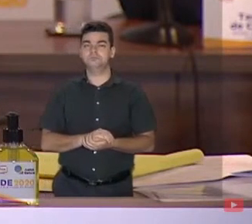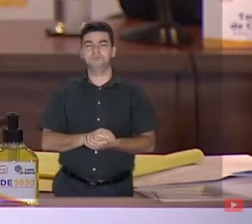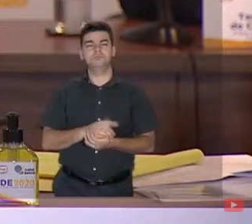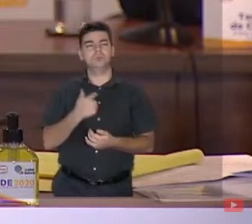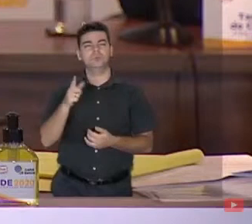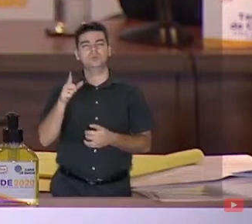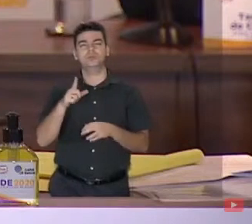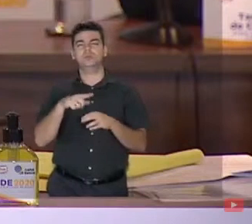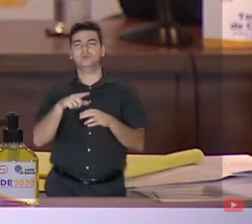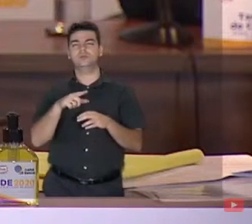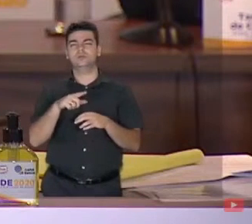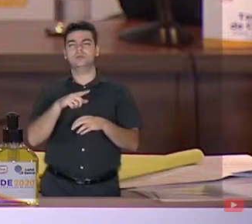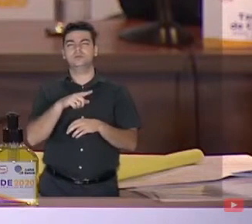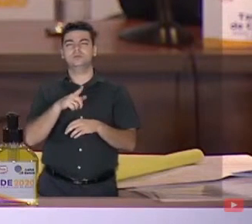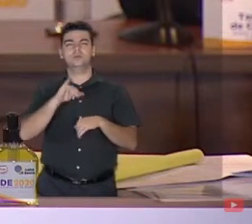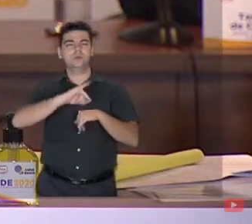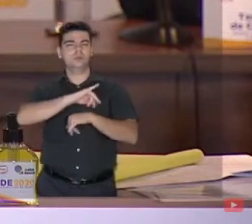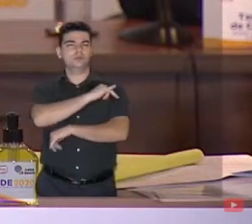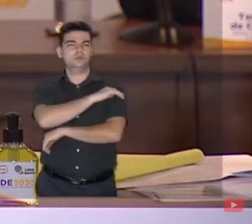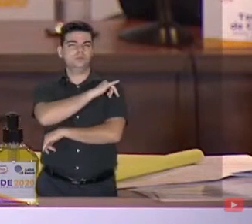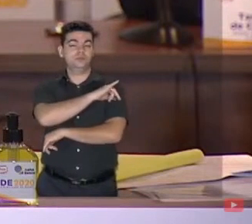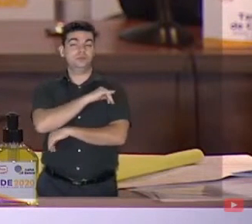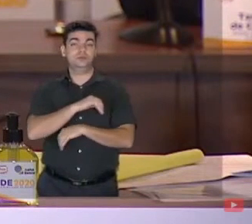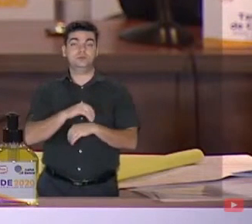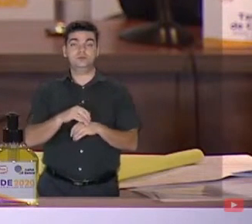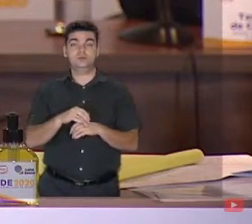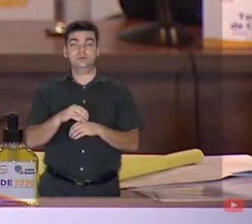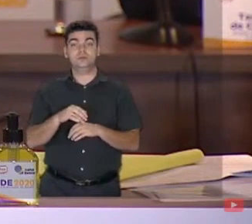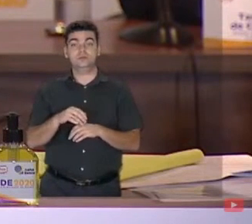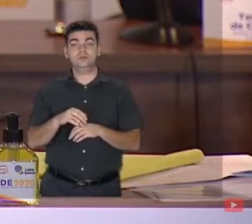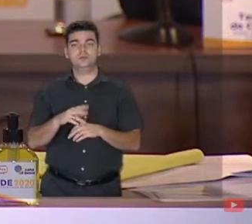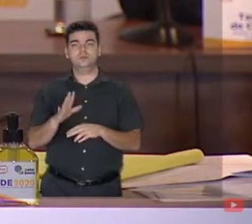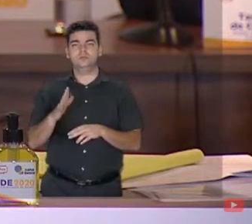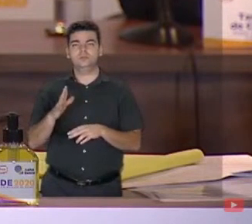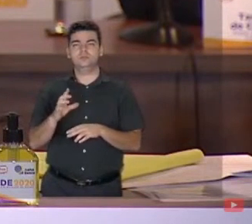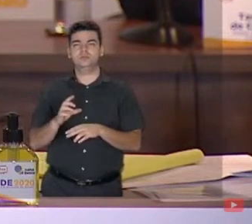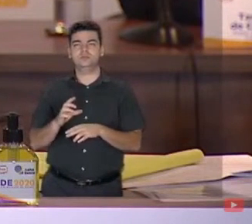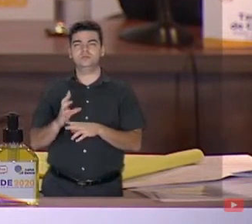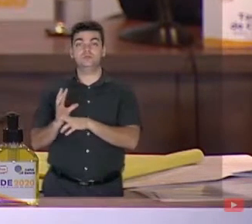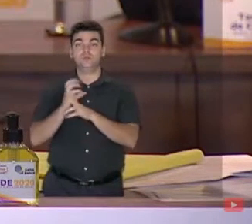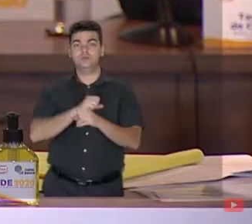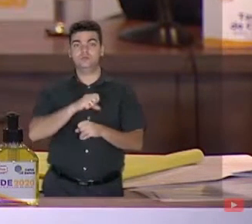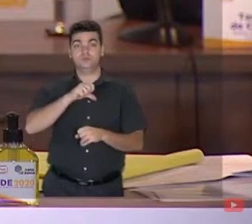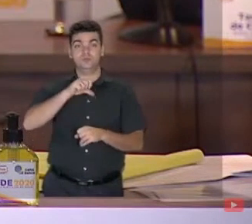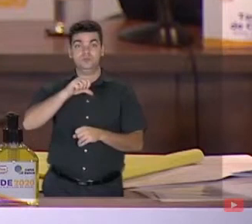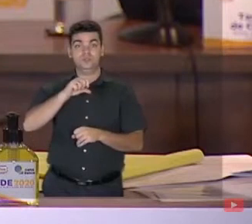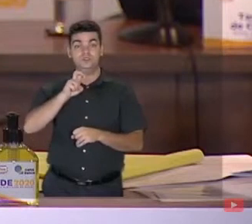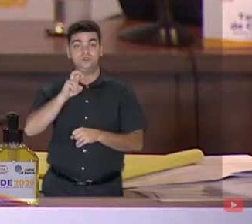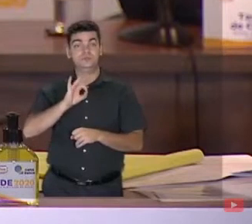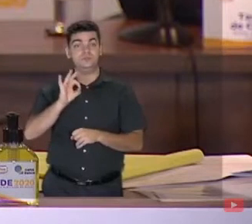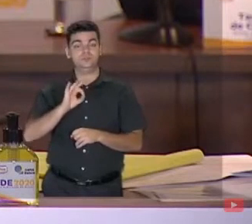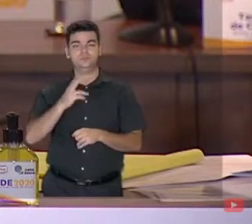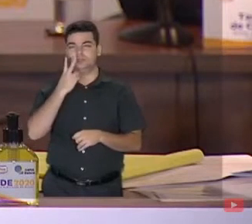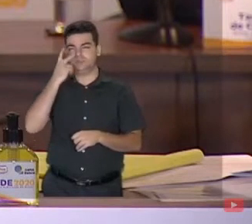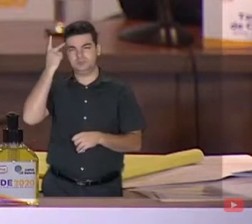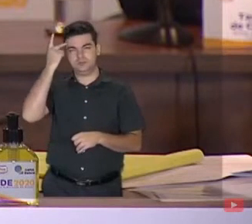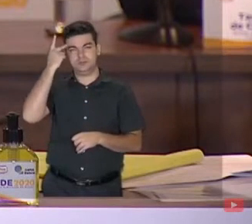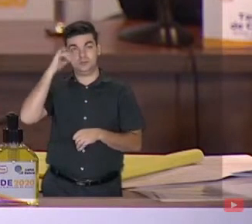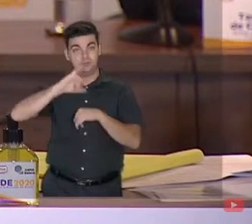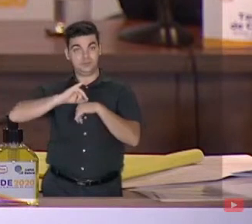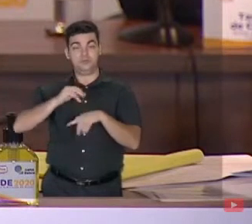Na capital do Rio, já foram totalizados 95% dos votos. E em São